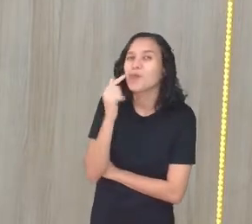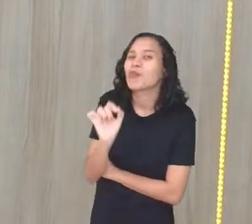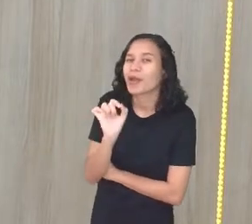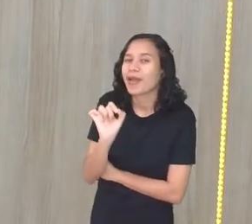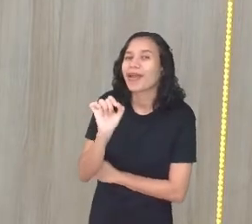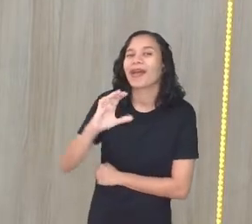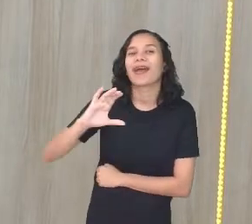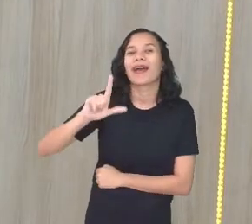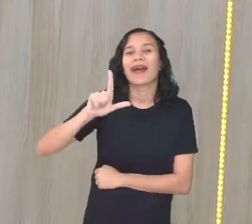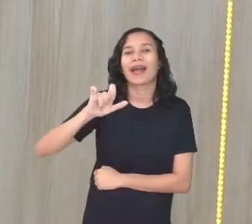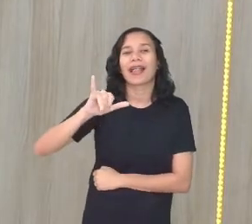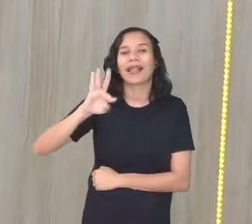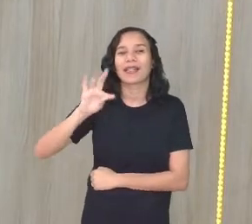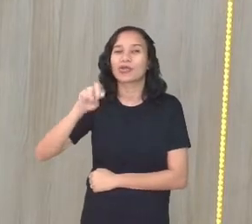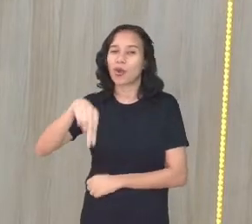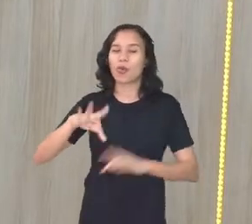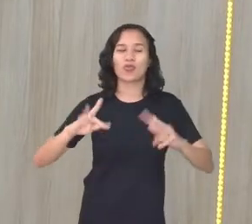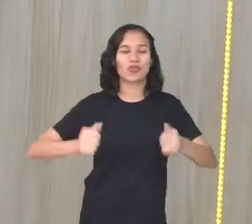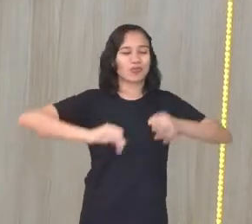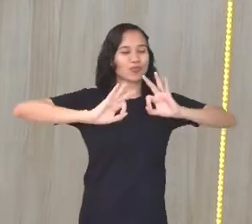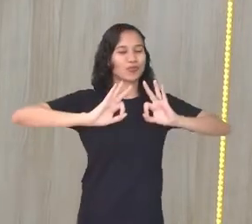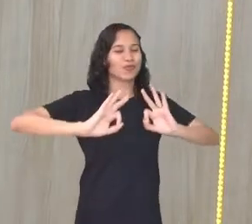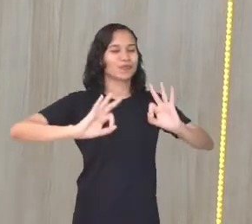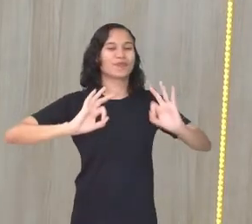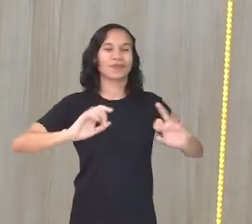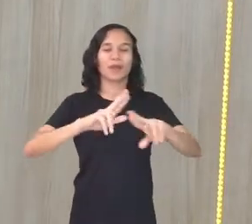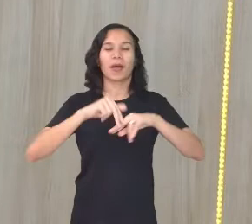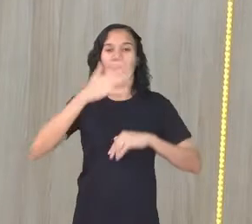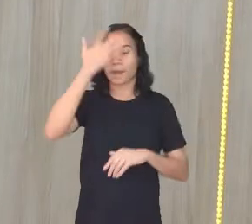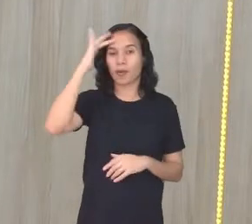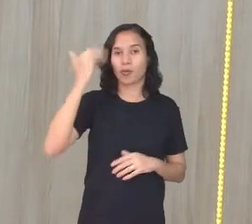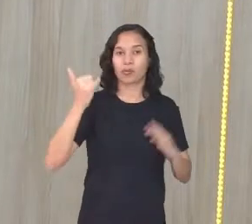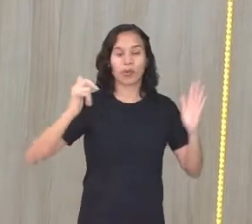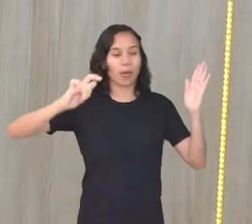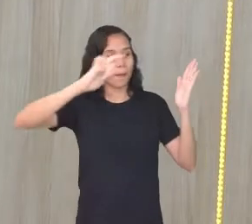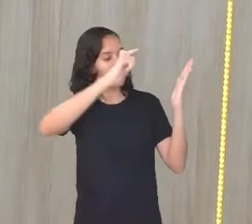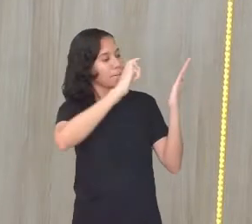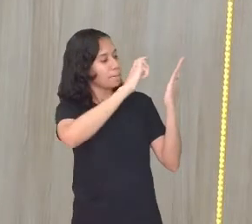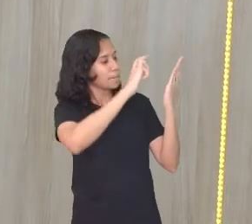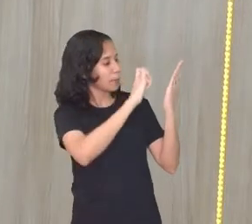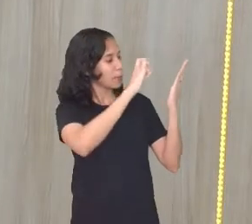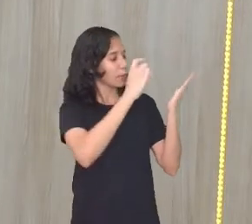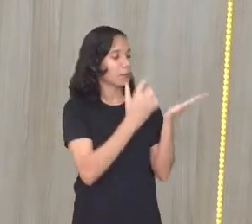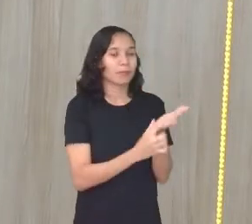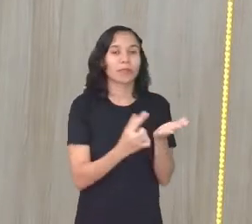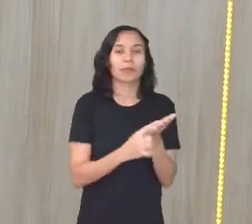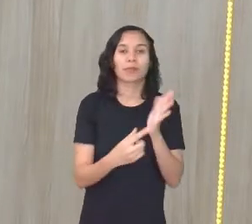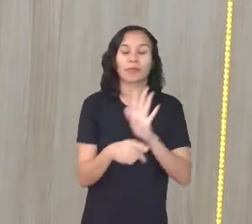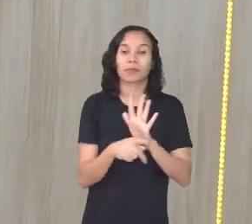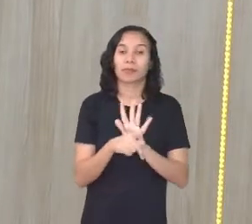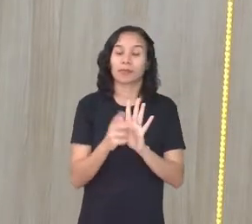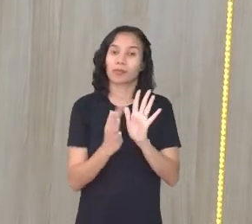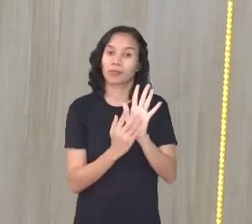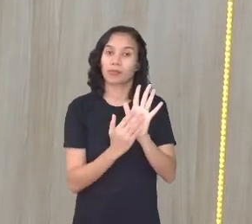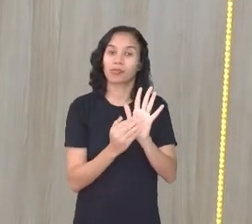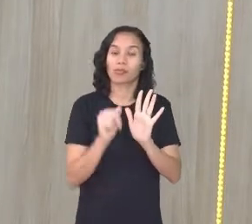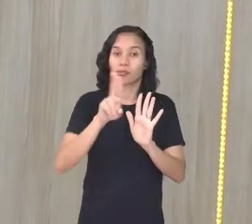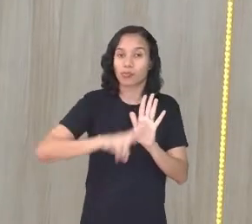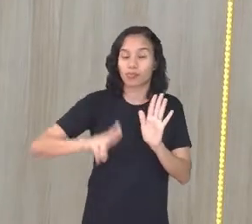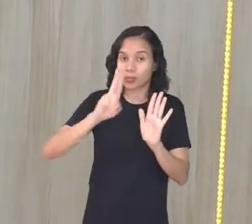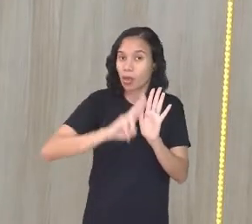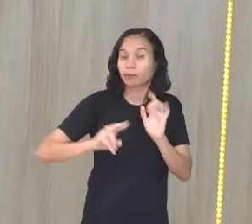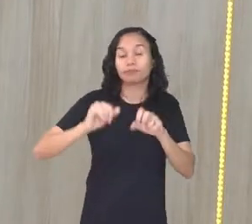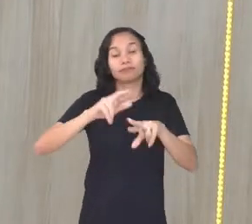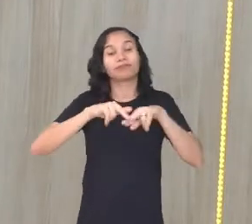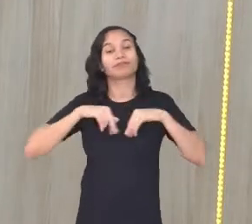não é verdade, Cleiton? Tá tudo certo. Você aponta a câmera do seu celular, baixa o aplicativo, né? Através do QR